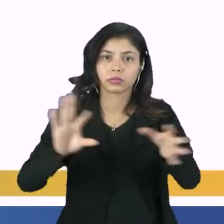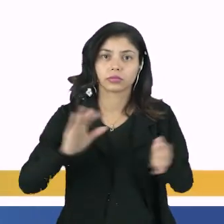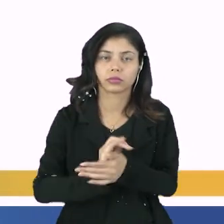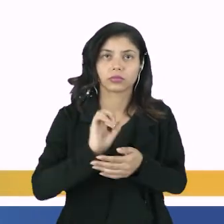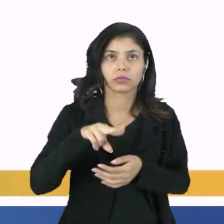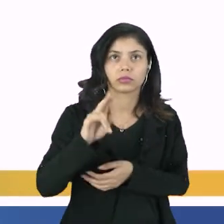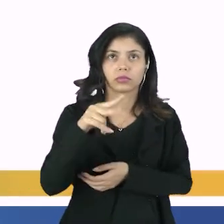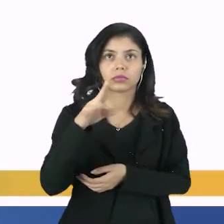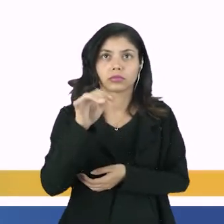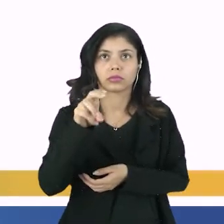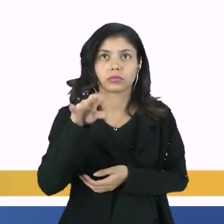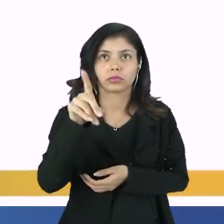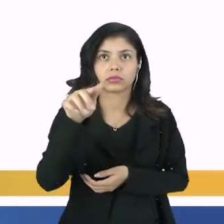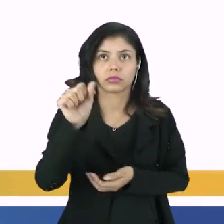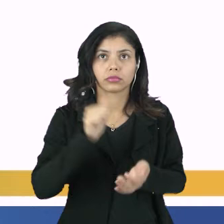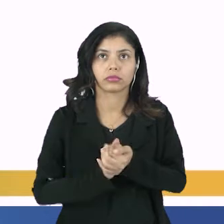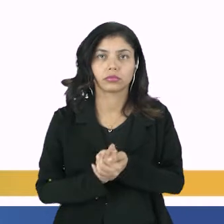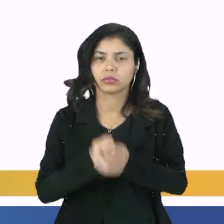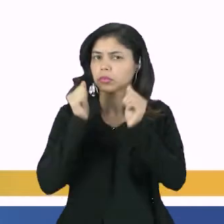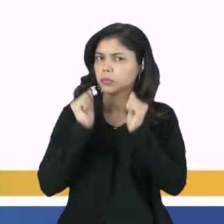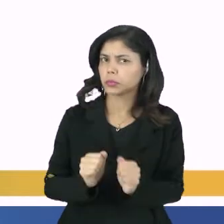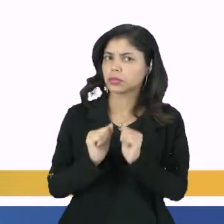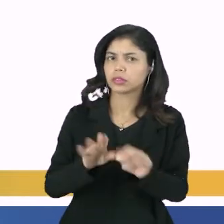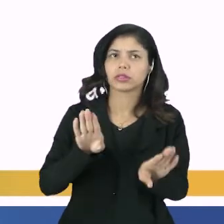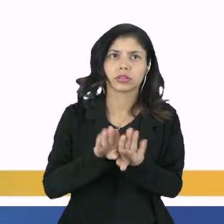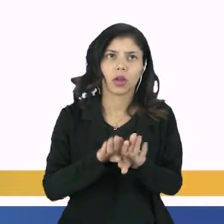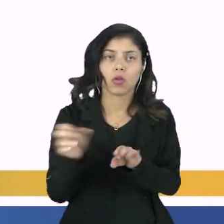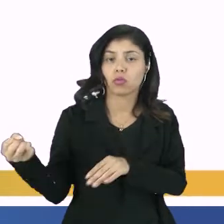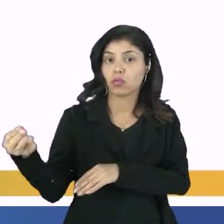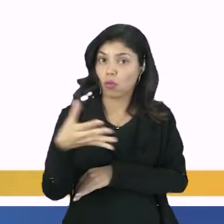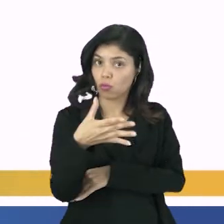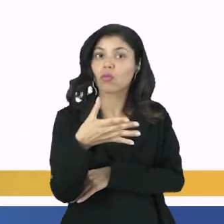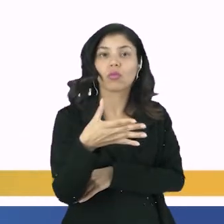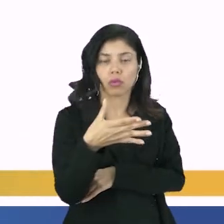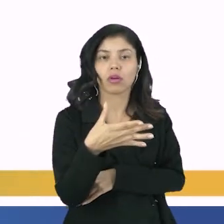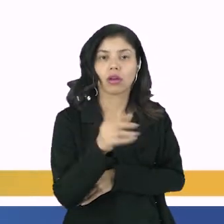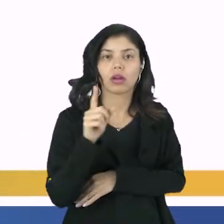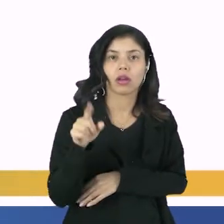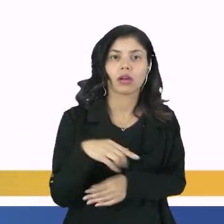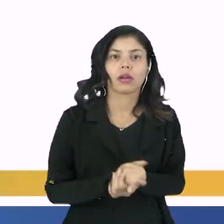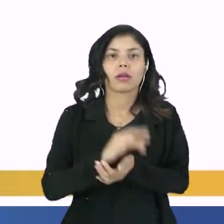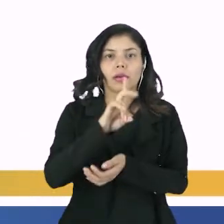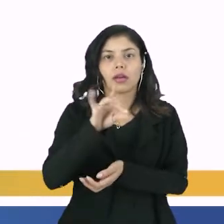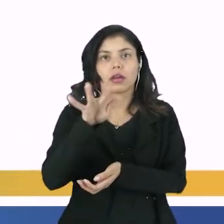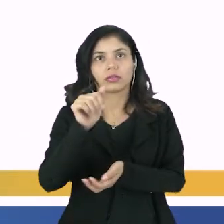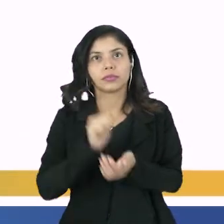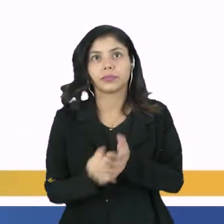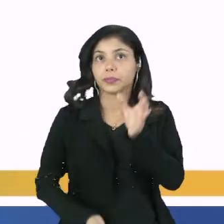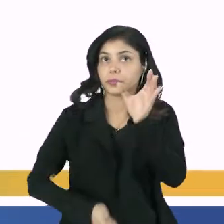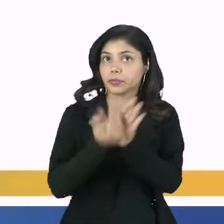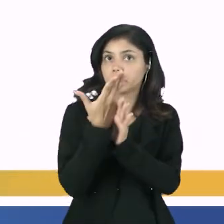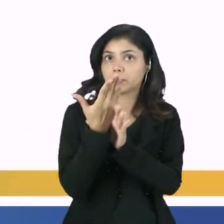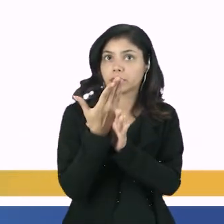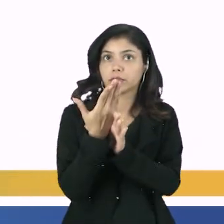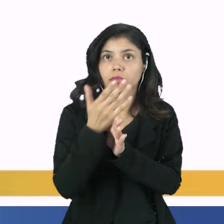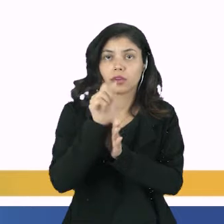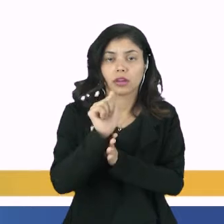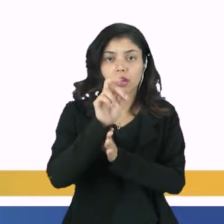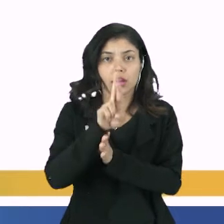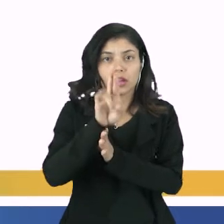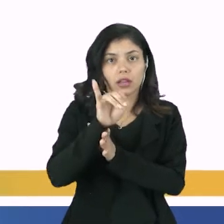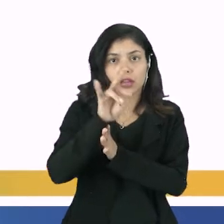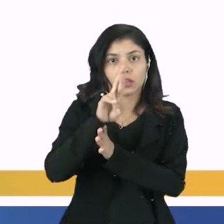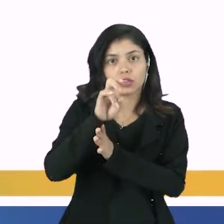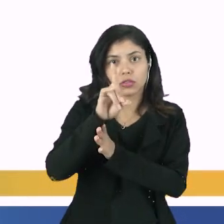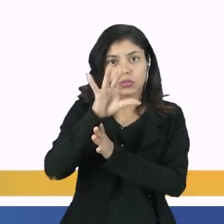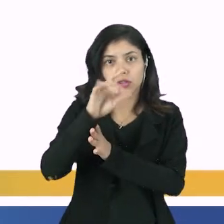e o desenvolvimento da agricultura permitiram um novo arranjo político para as aldeias. A origem da aristocracia.